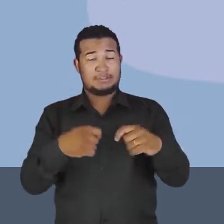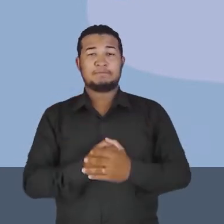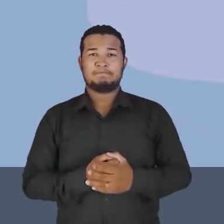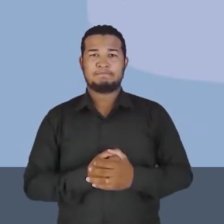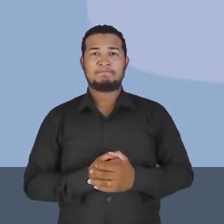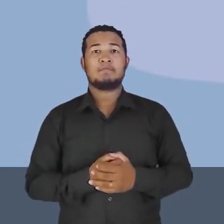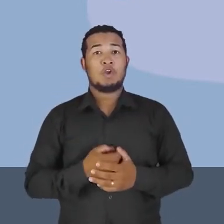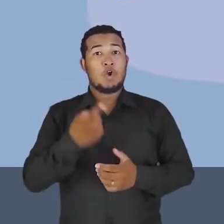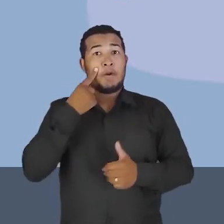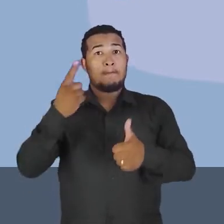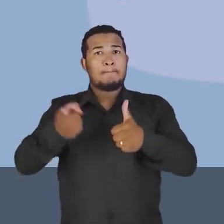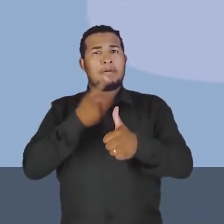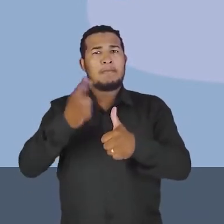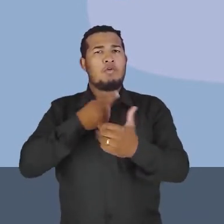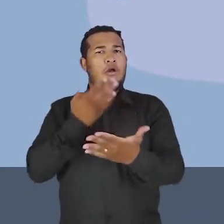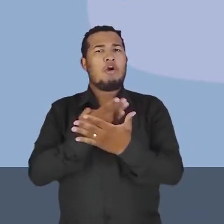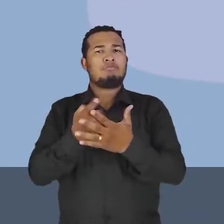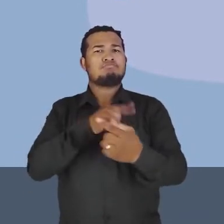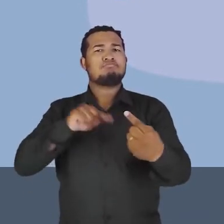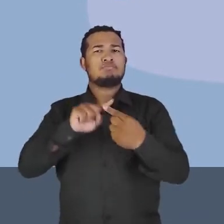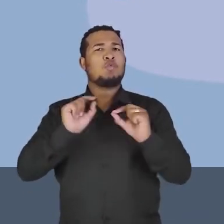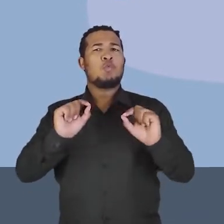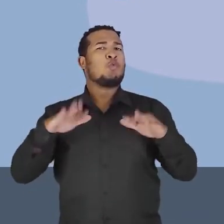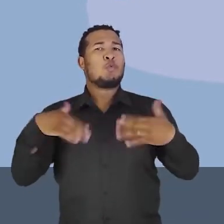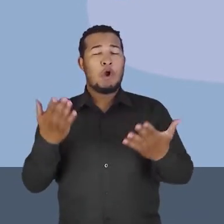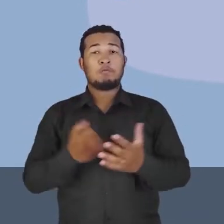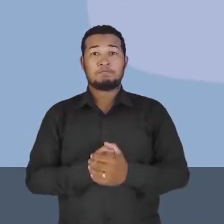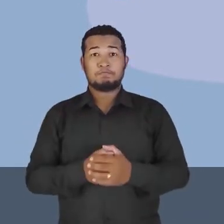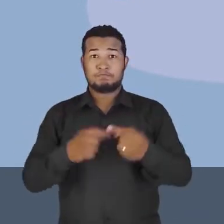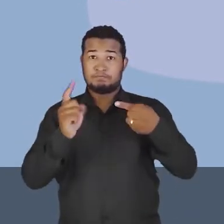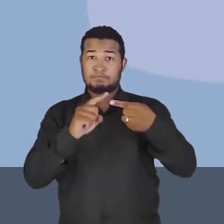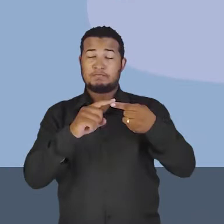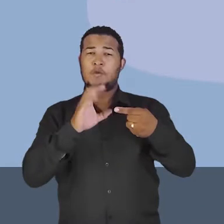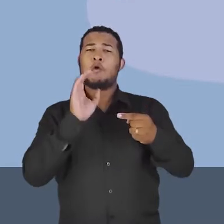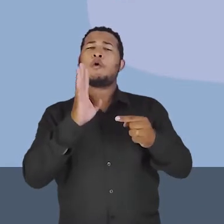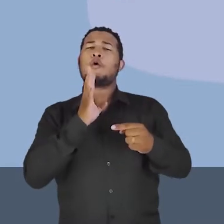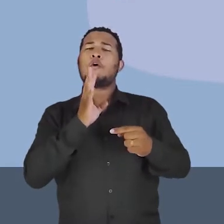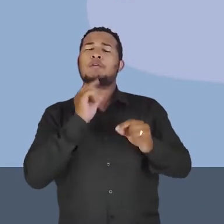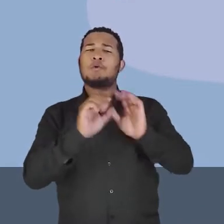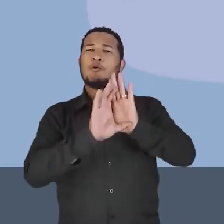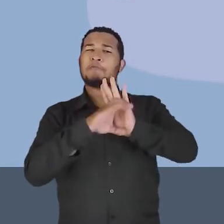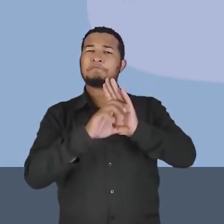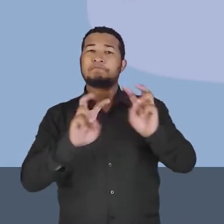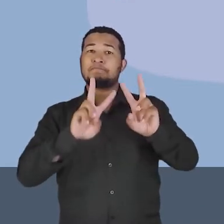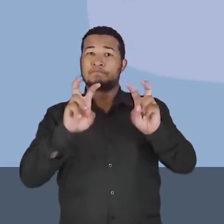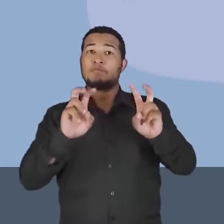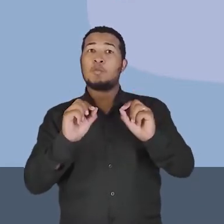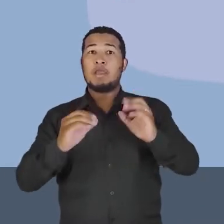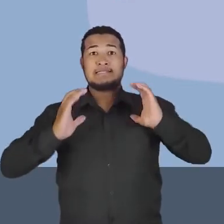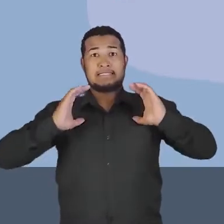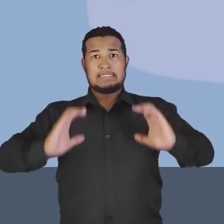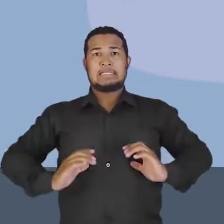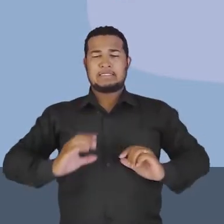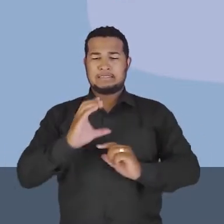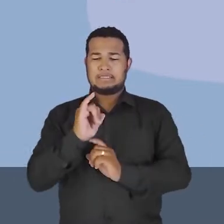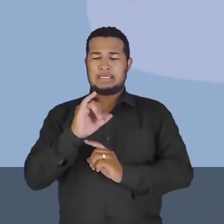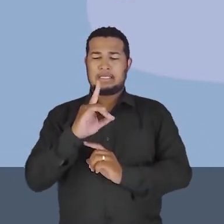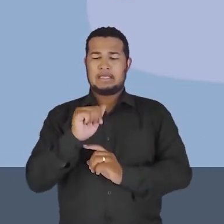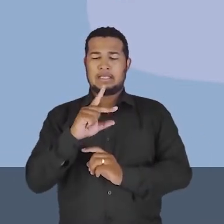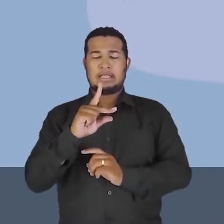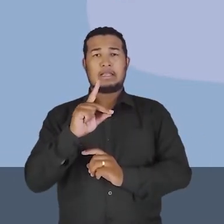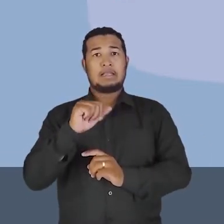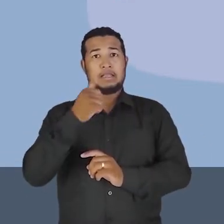os objetivos dessa aula. Compreender os conceitos de cidadão e de cidadania, refletir a partir de um ponto de vista histórico sobre a